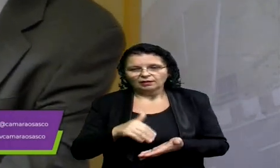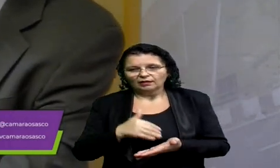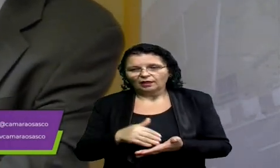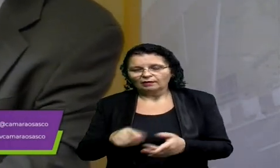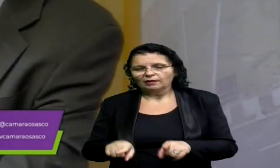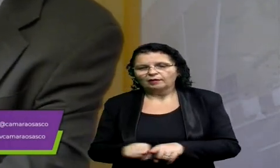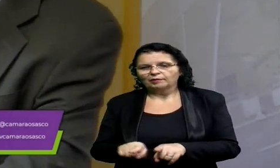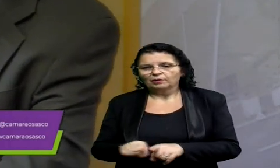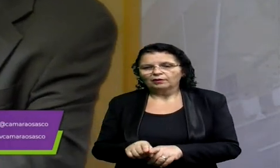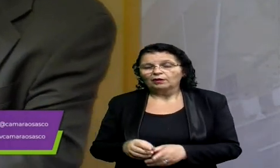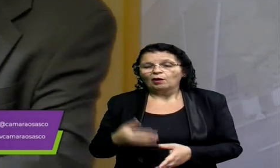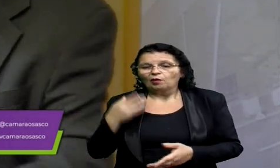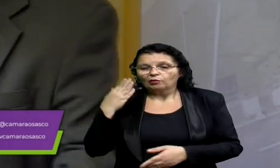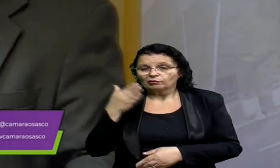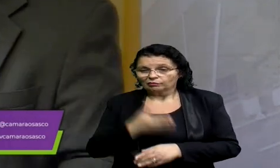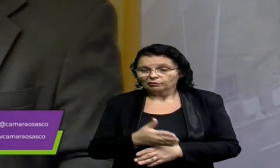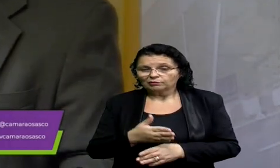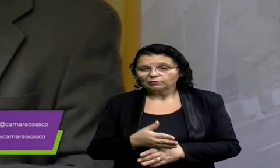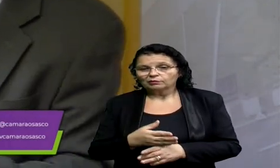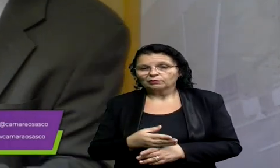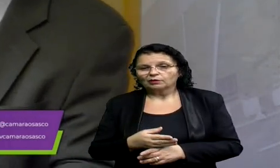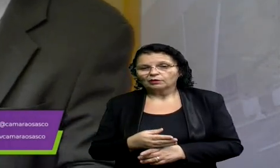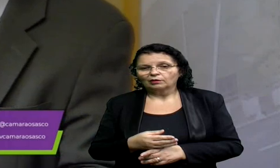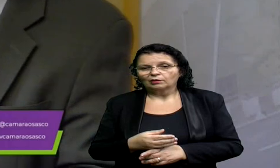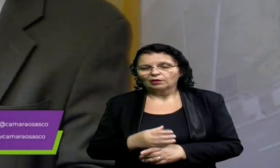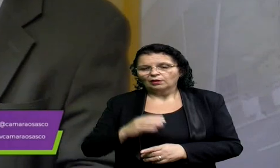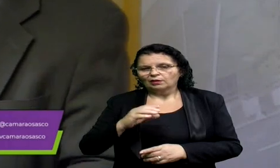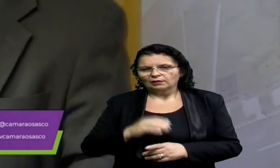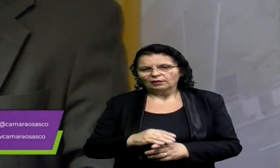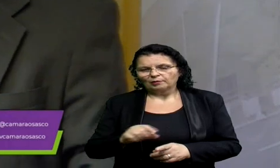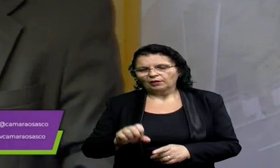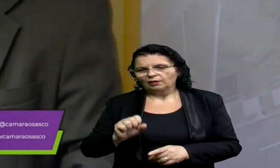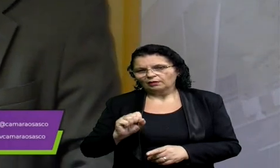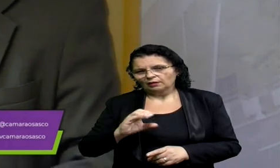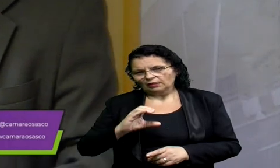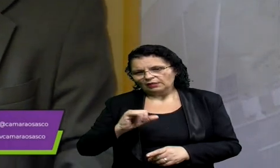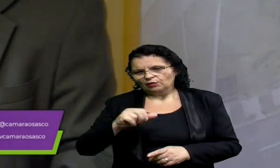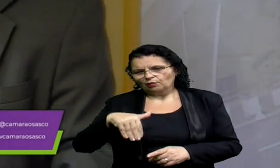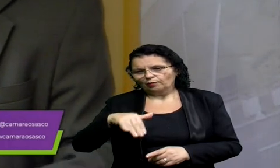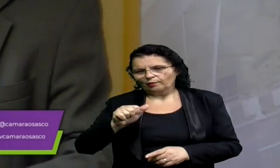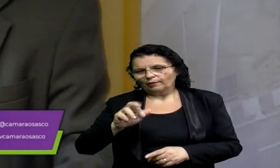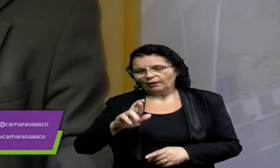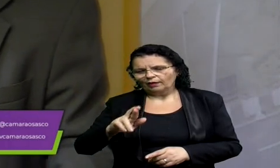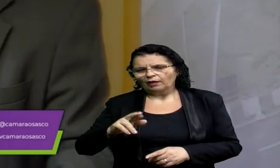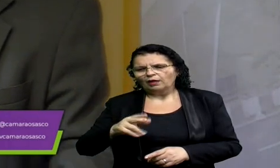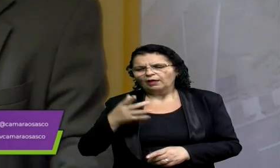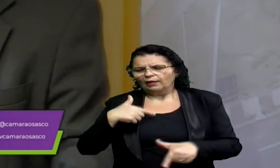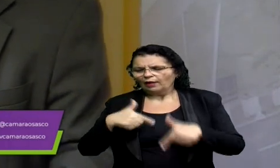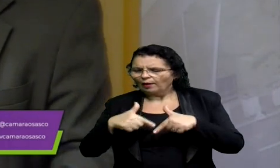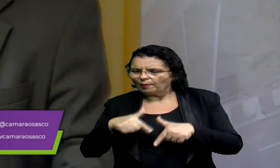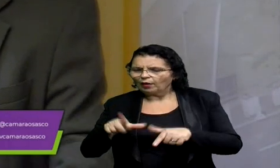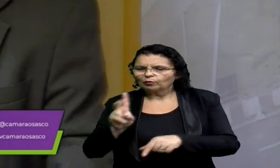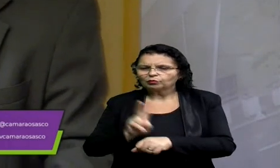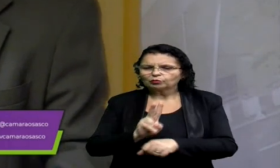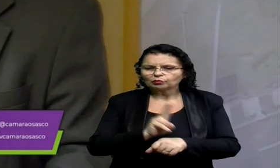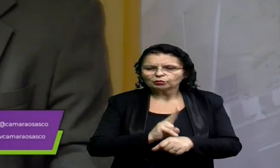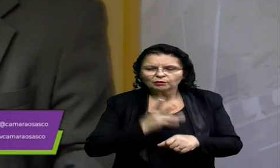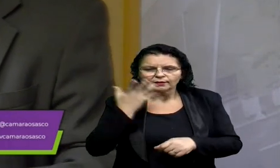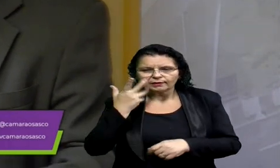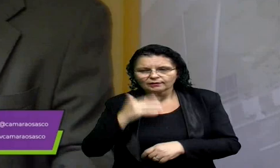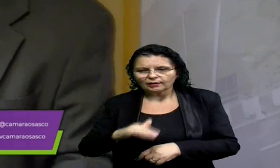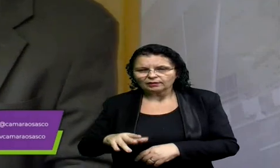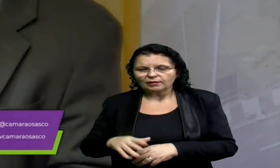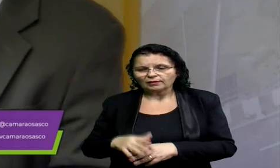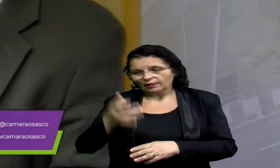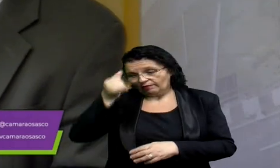atendeu várias vezes lá hoje eu estive lá com o Silmar lá o Silmar borracha que ele que tem um trabalho com as crianças lá para tentar resgatar né não